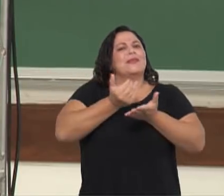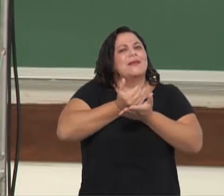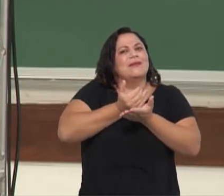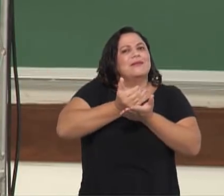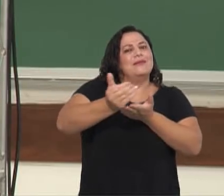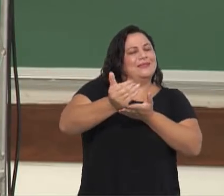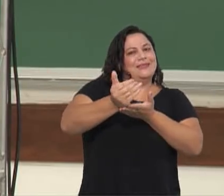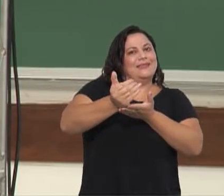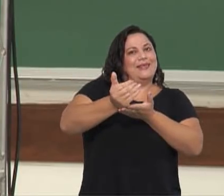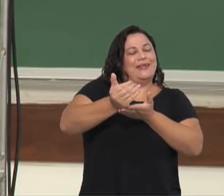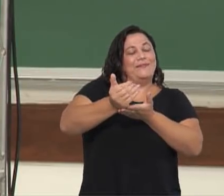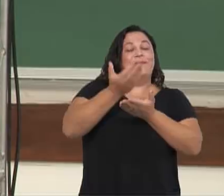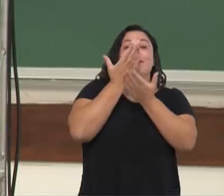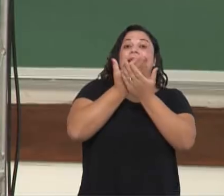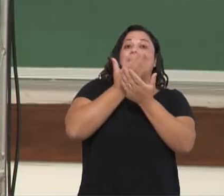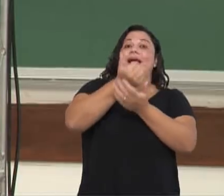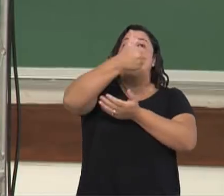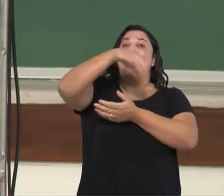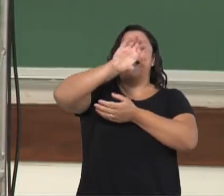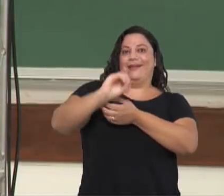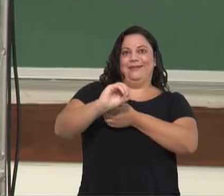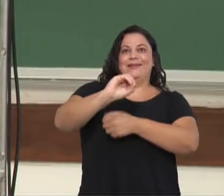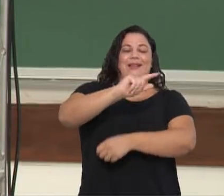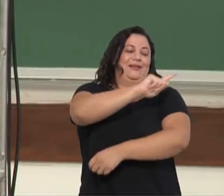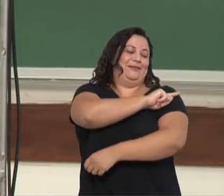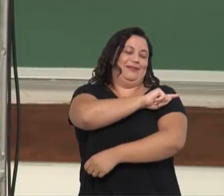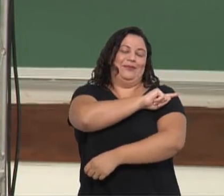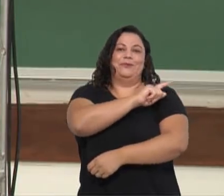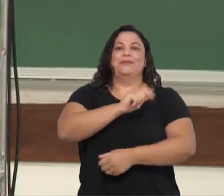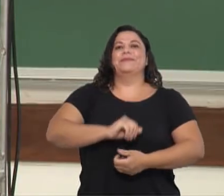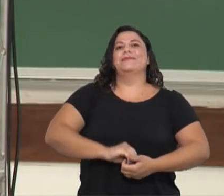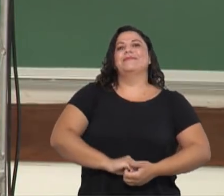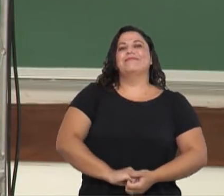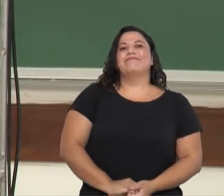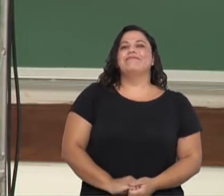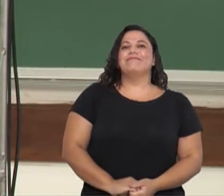à aula 10 de 7º ano.